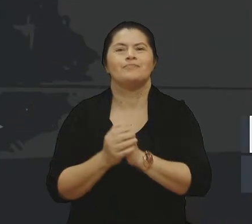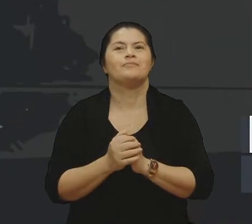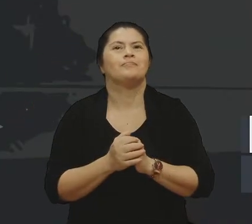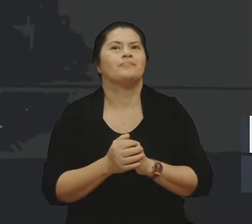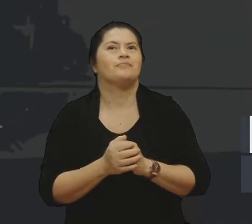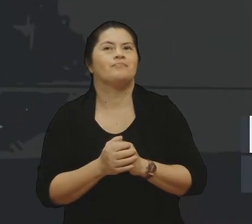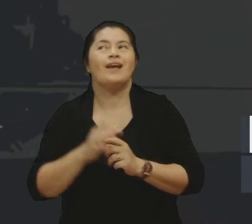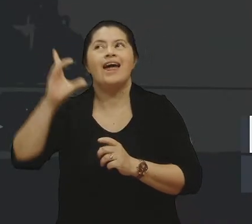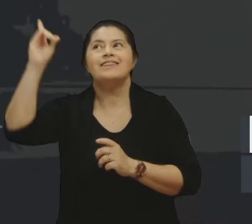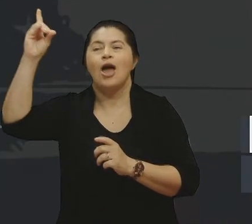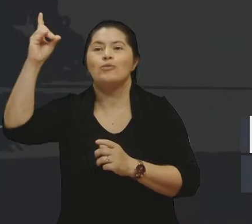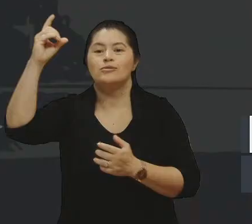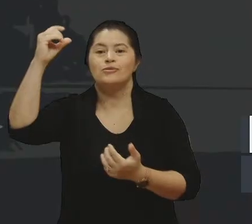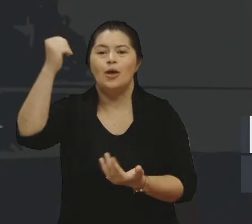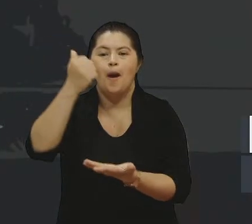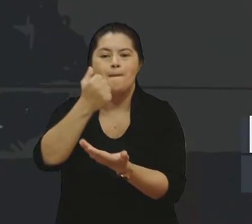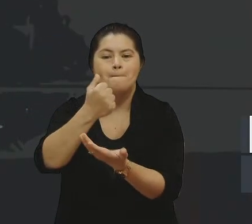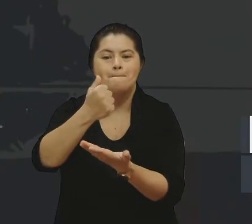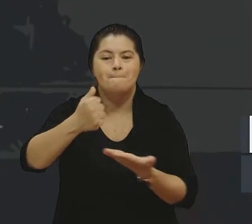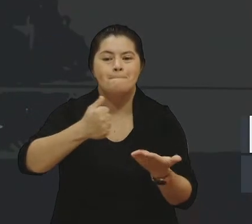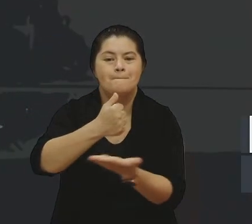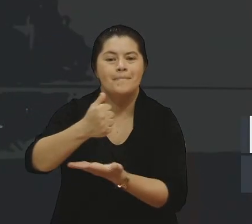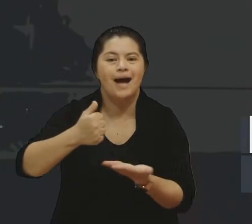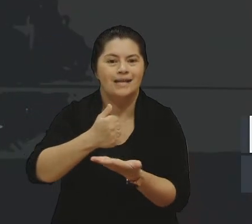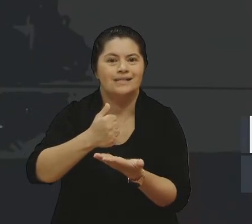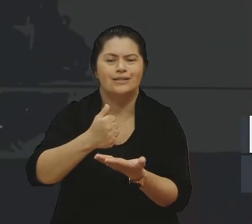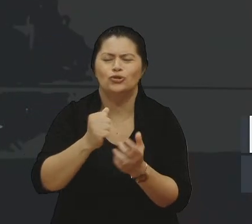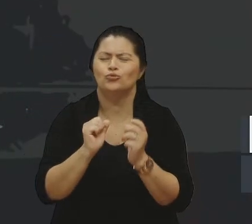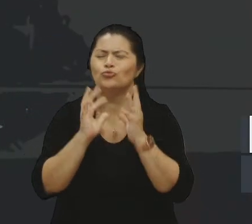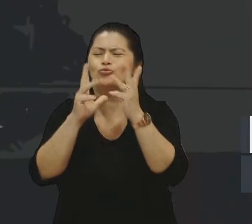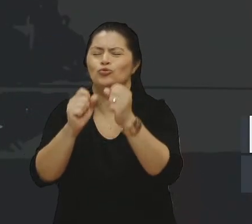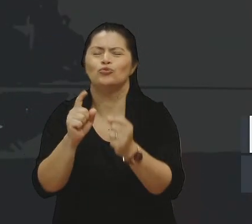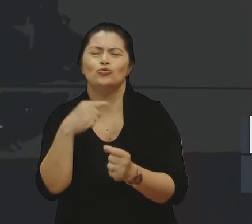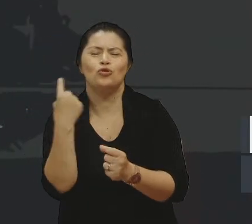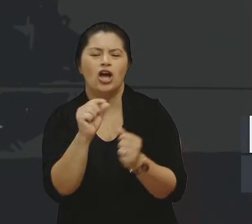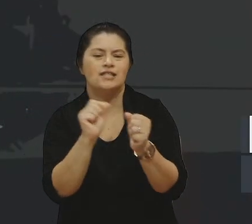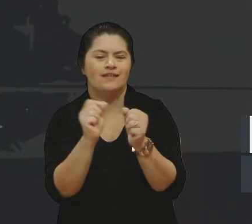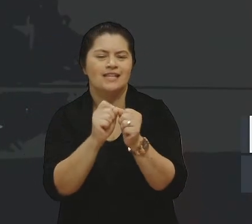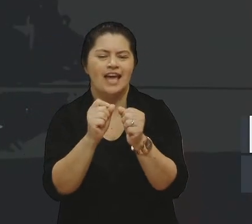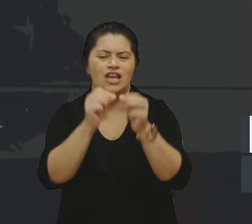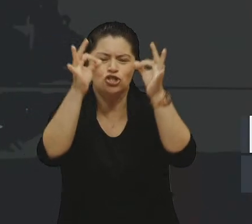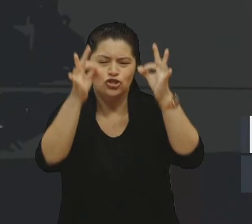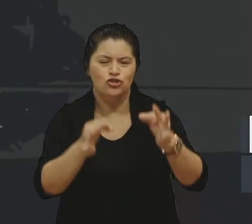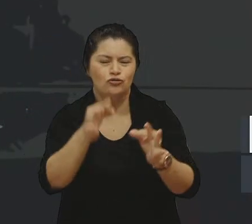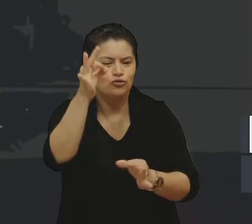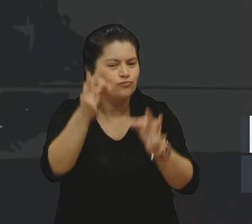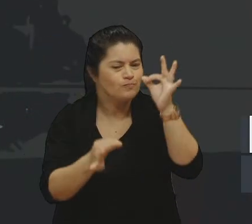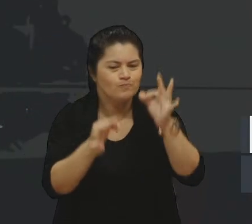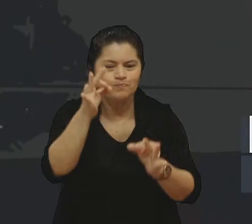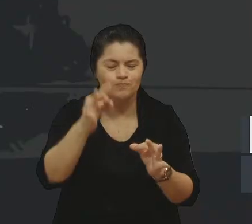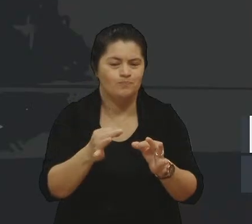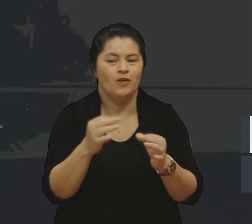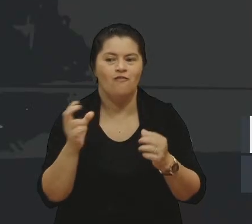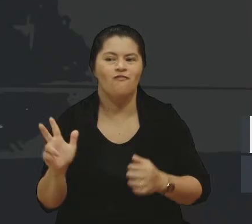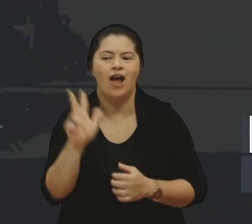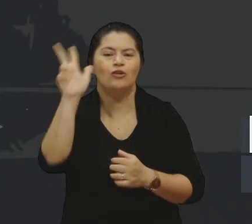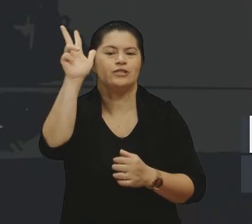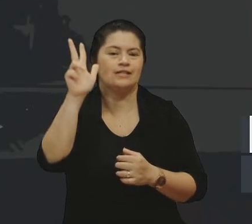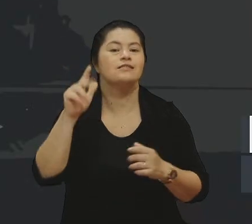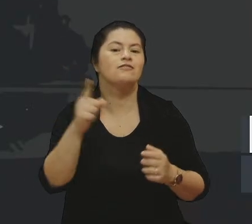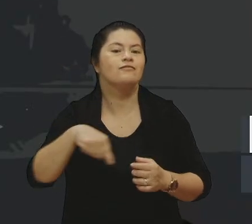que Deus é a base e a família da gente é o que justifica qualquer movimento que a gente venha fazer. E eu tenho certeza que é o principal motivador de vocês também. Né?